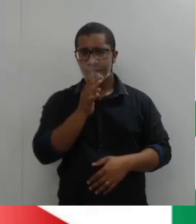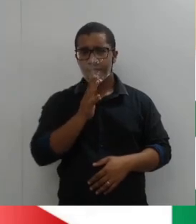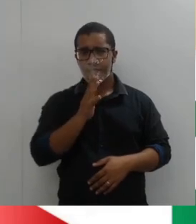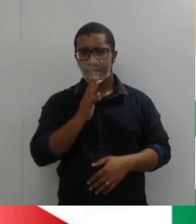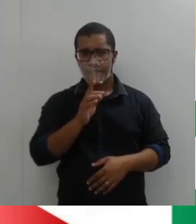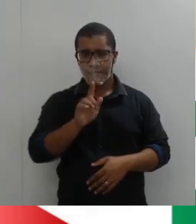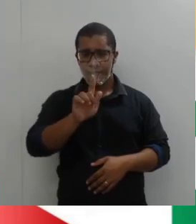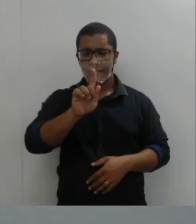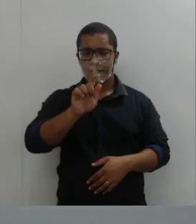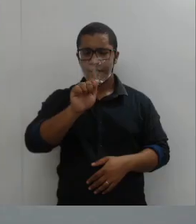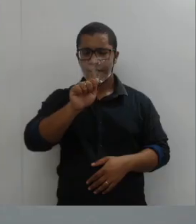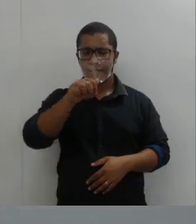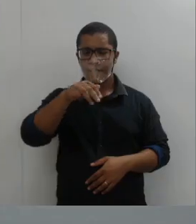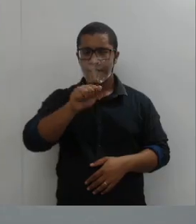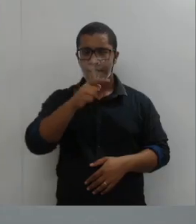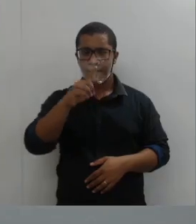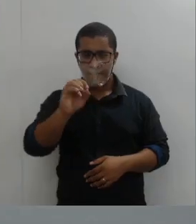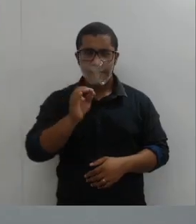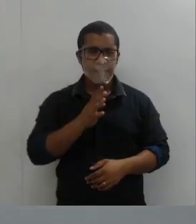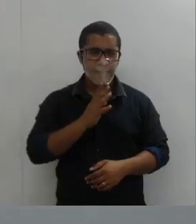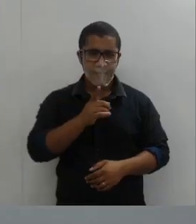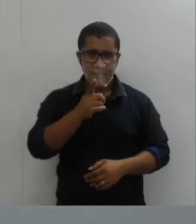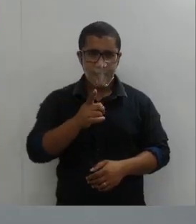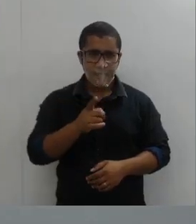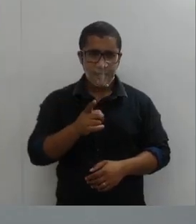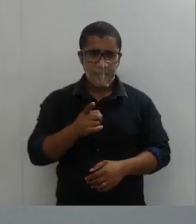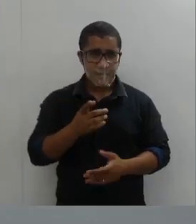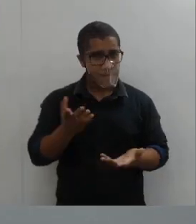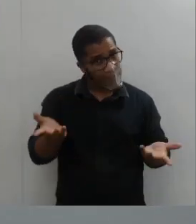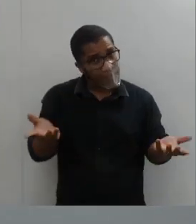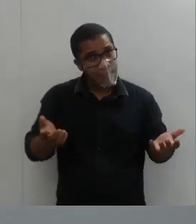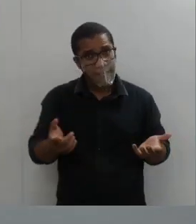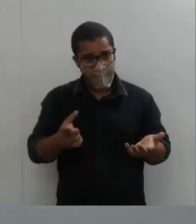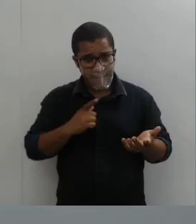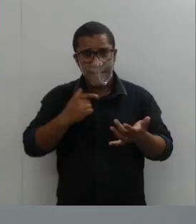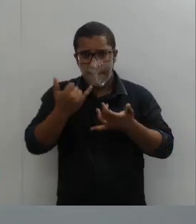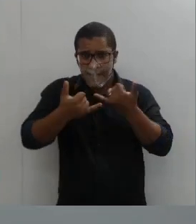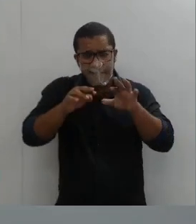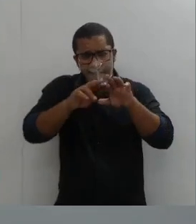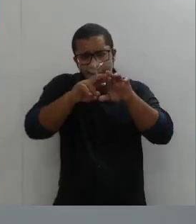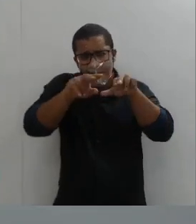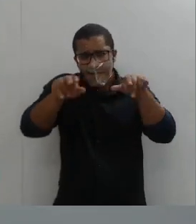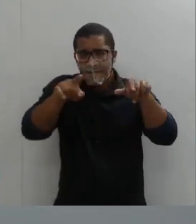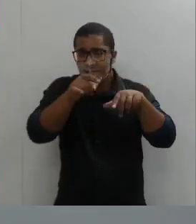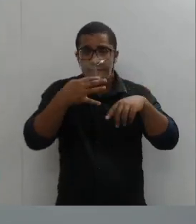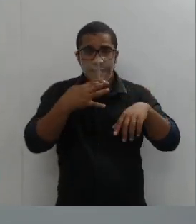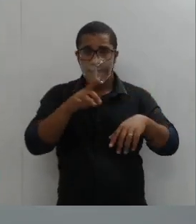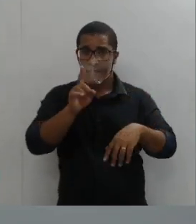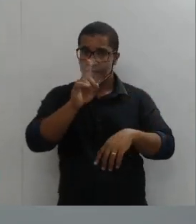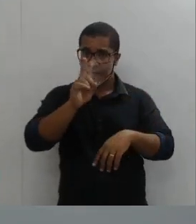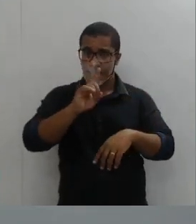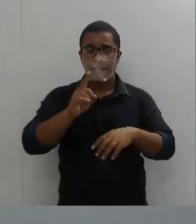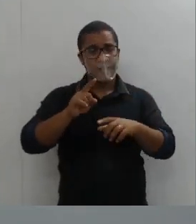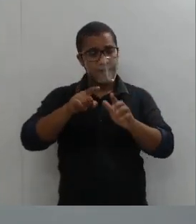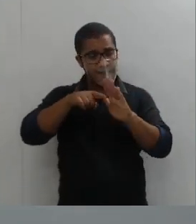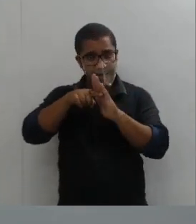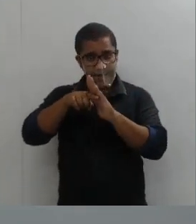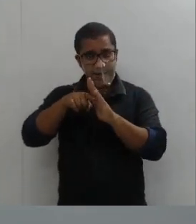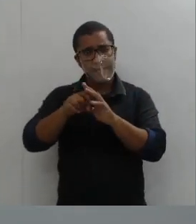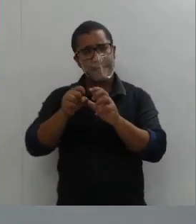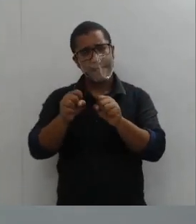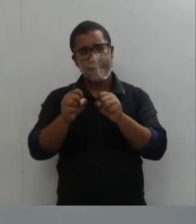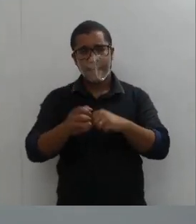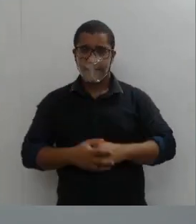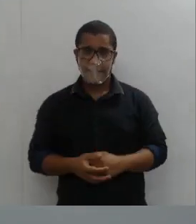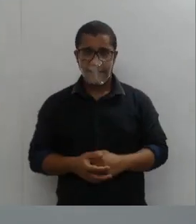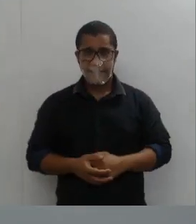jogar gamão? Já procurou saber o que é gamão? Então, tem outros jogos aí que vocês não conhecem, que vocês podem pesquisar, por exemplo,